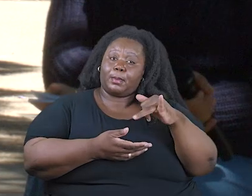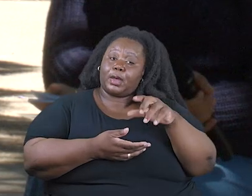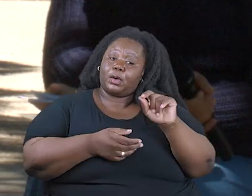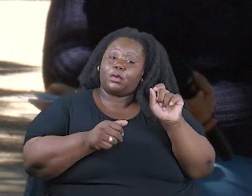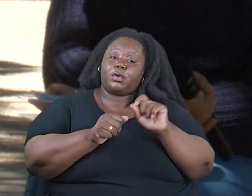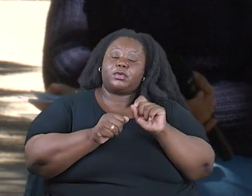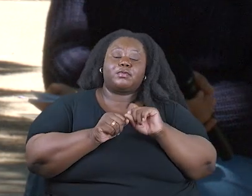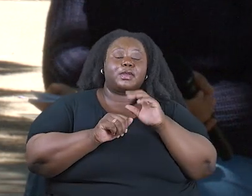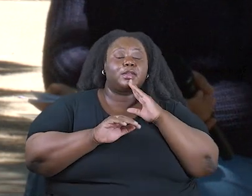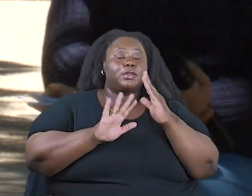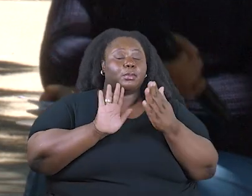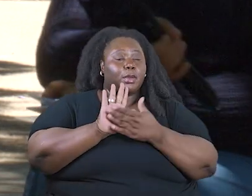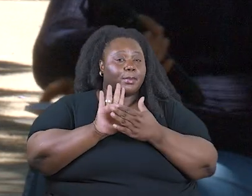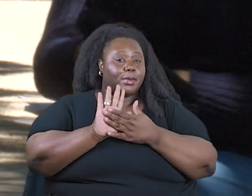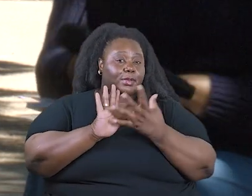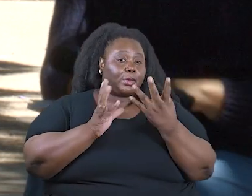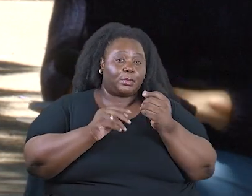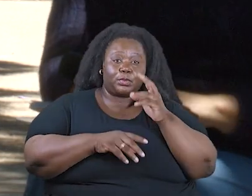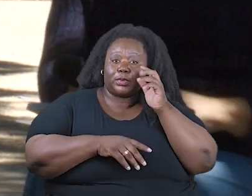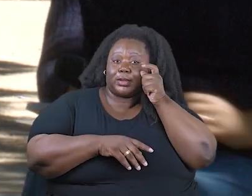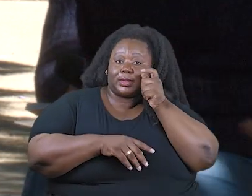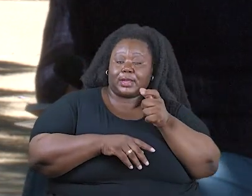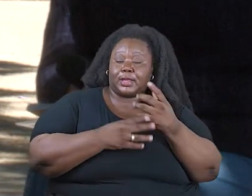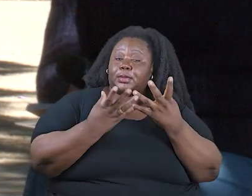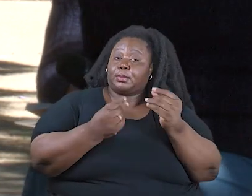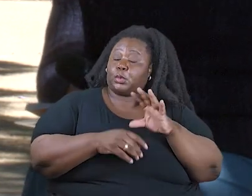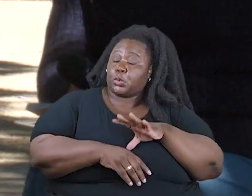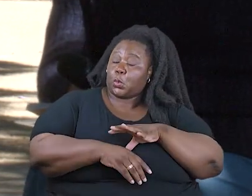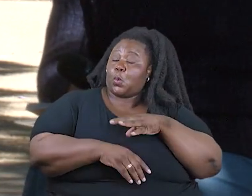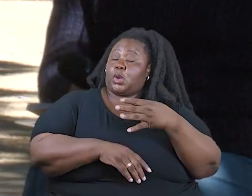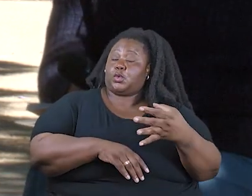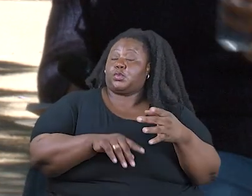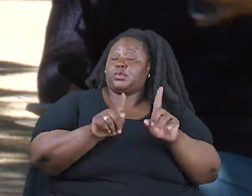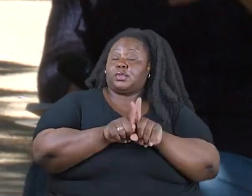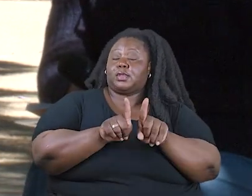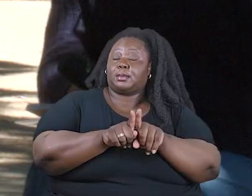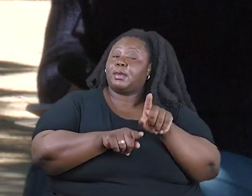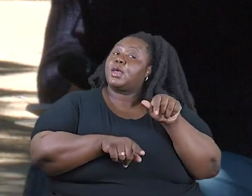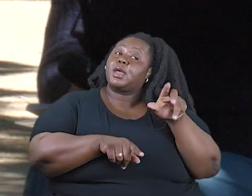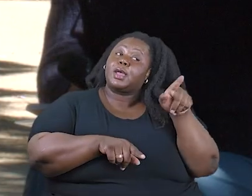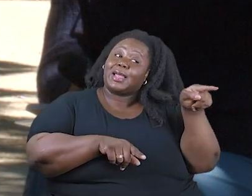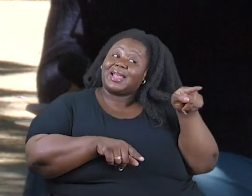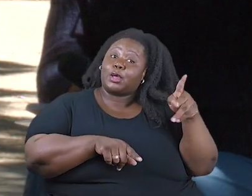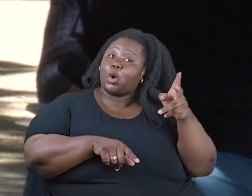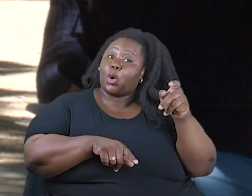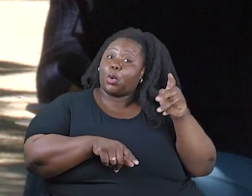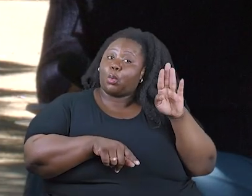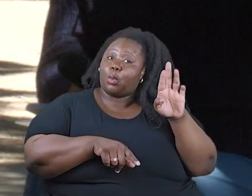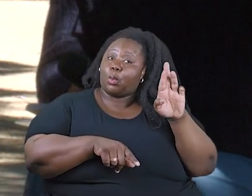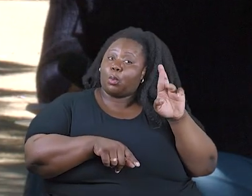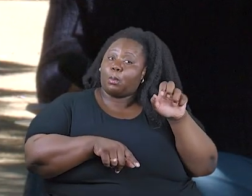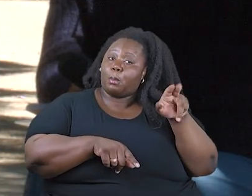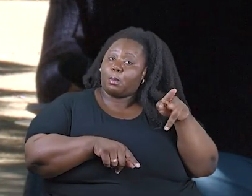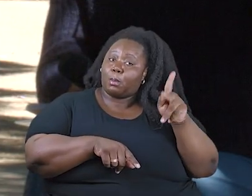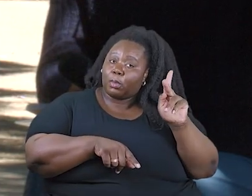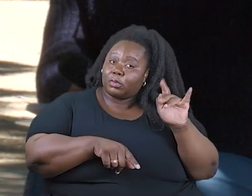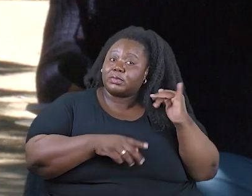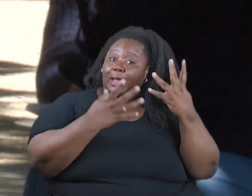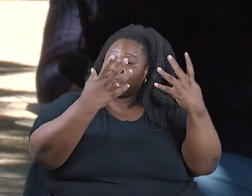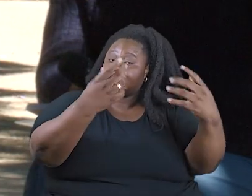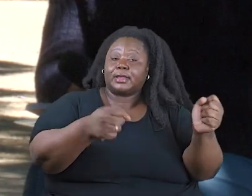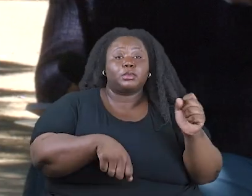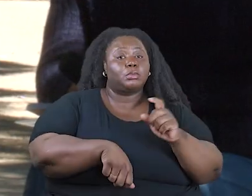fez uma proposta que eu acho muito interessante, muito ousada, e o Bruschi topou na hora. Que antes